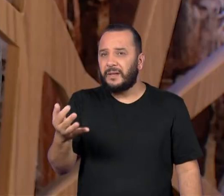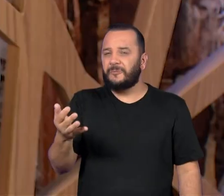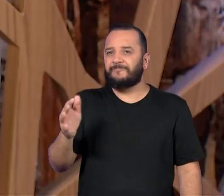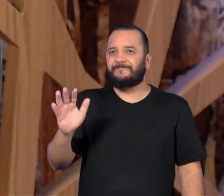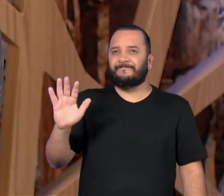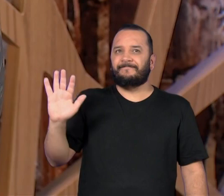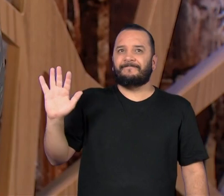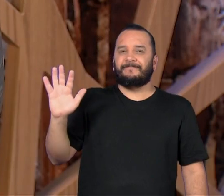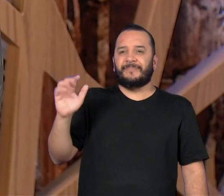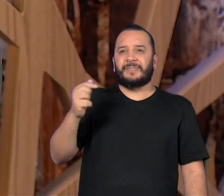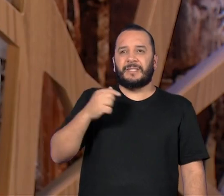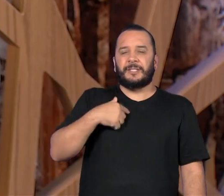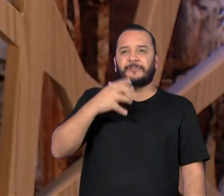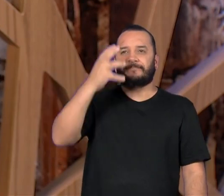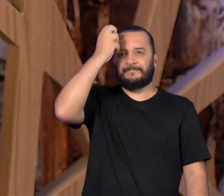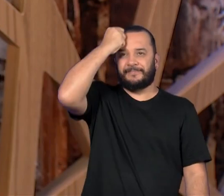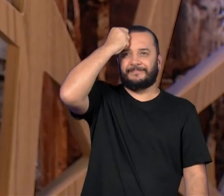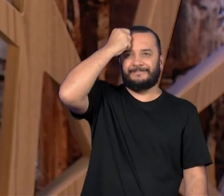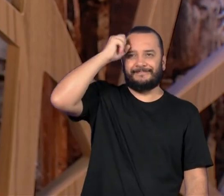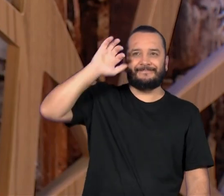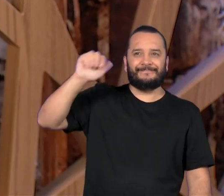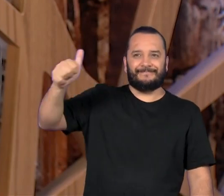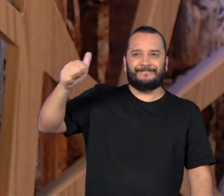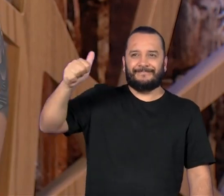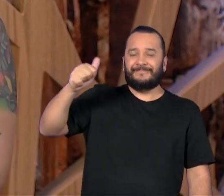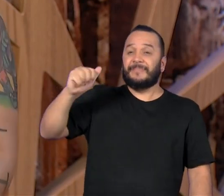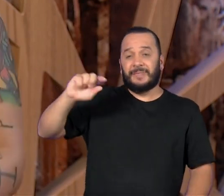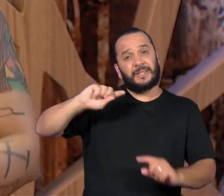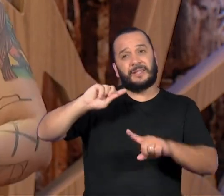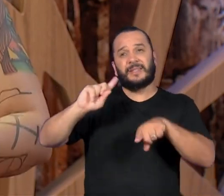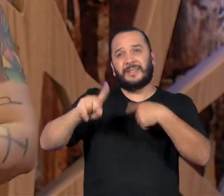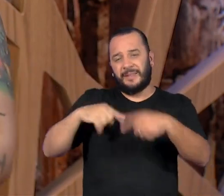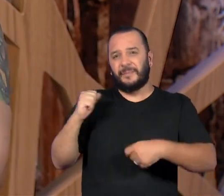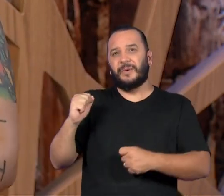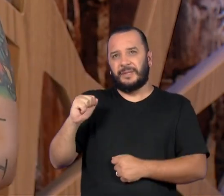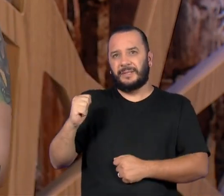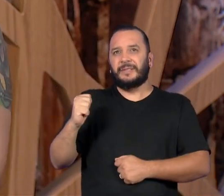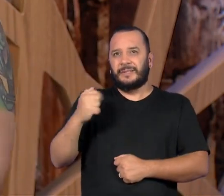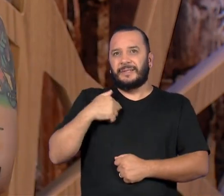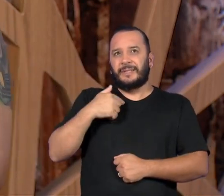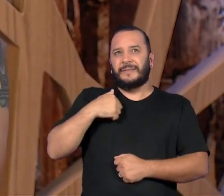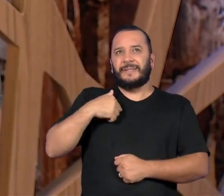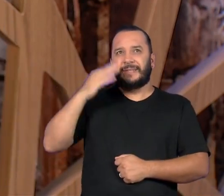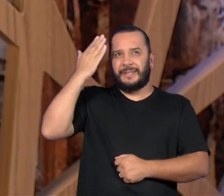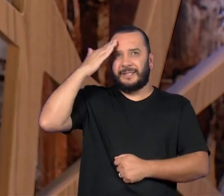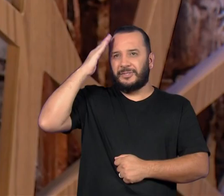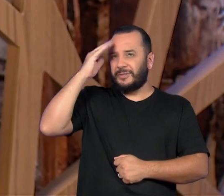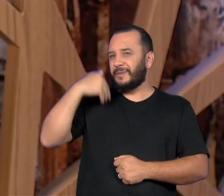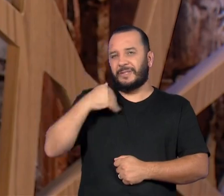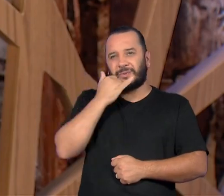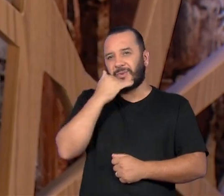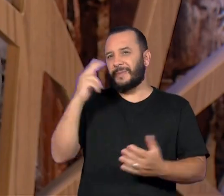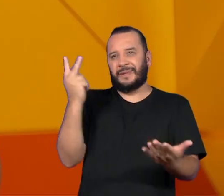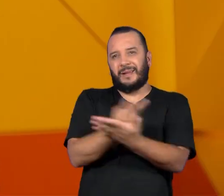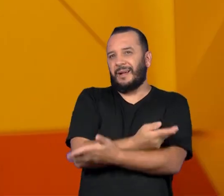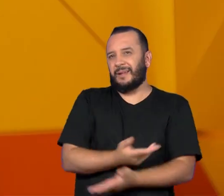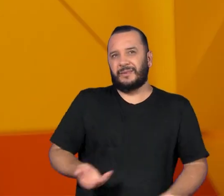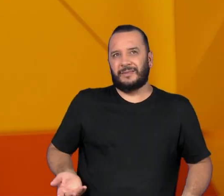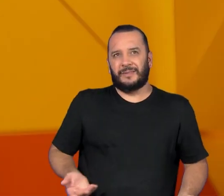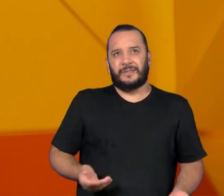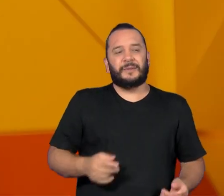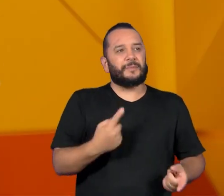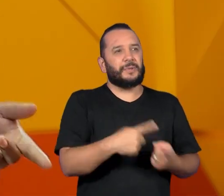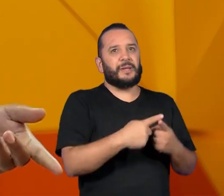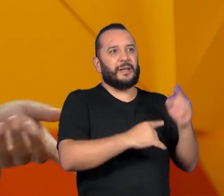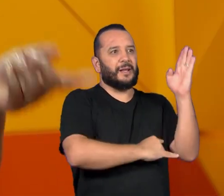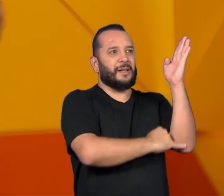eu absorvi aquela informação e depois de um tempo é que eu tive a capacidade de falar, pera, isso aqui tá errado. Tá errado porque